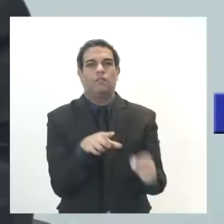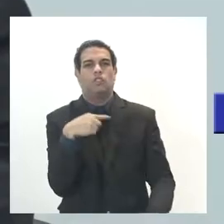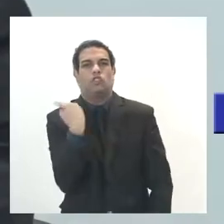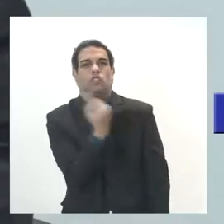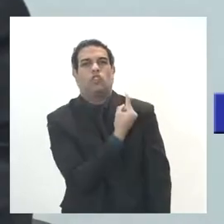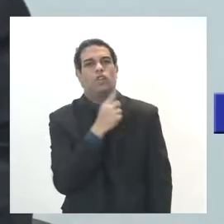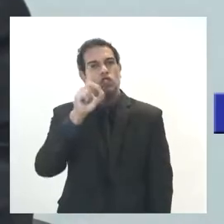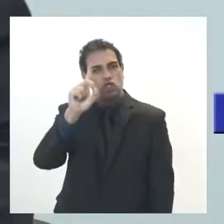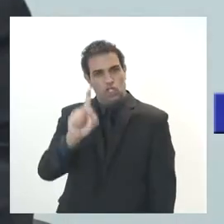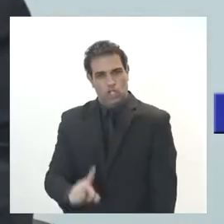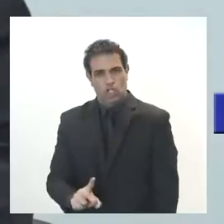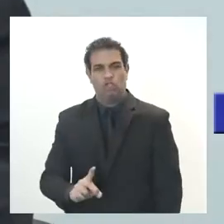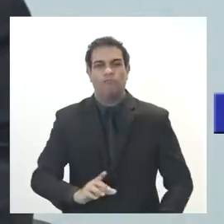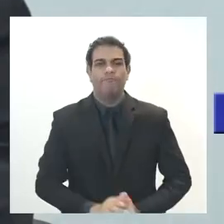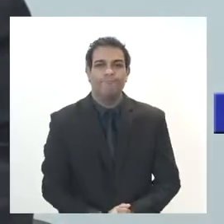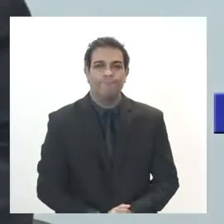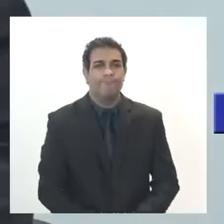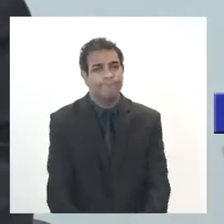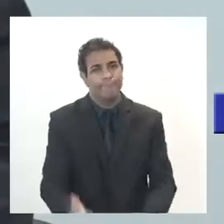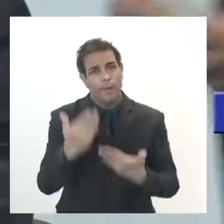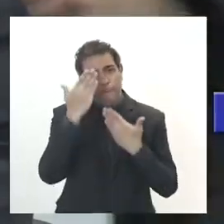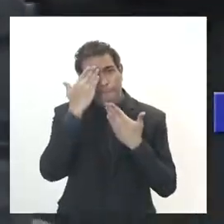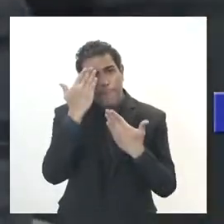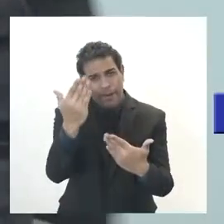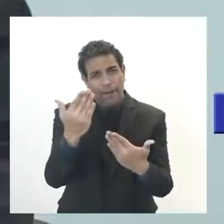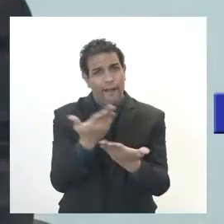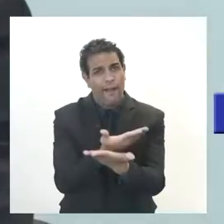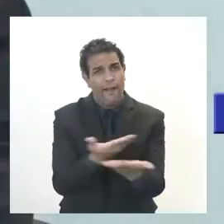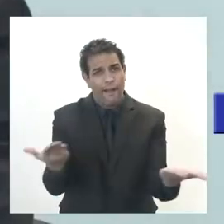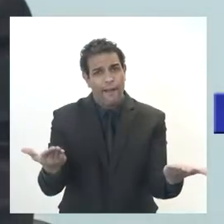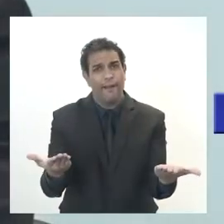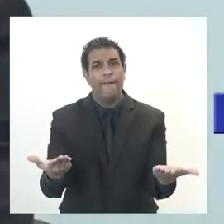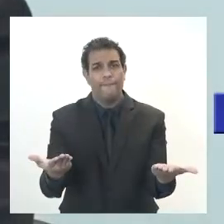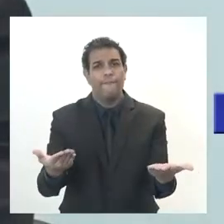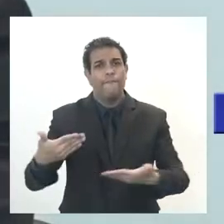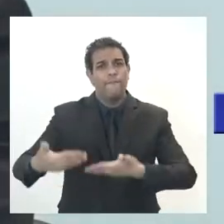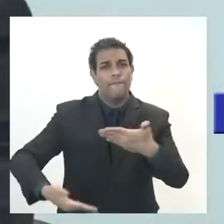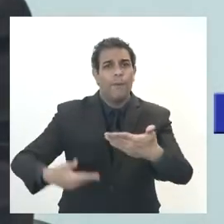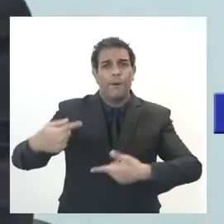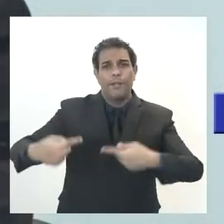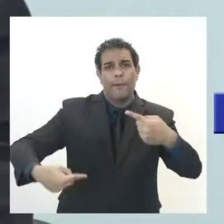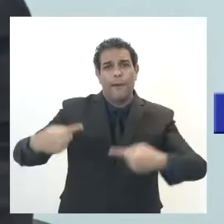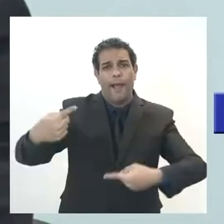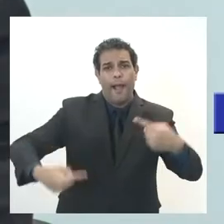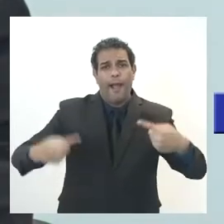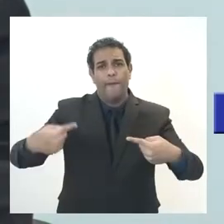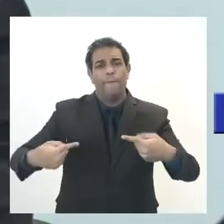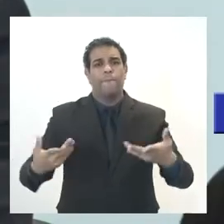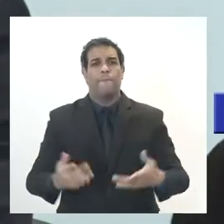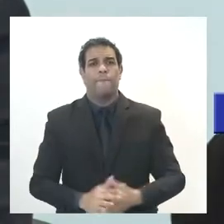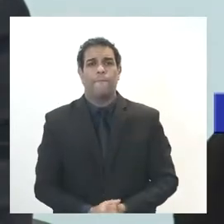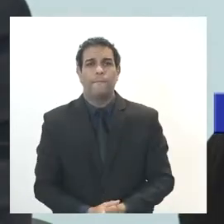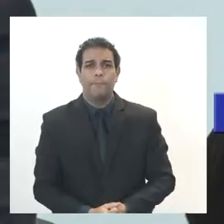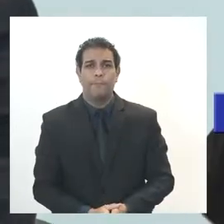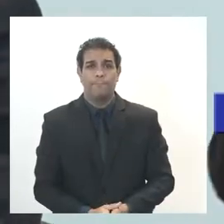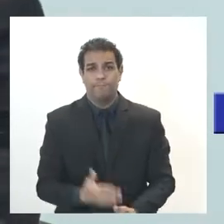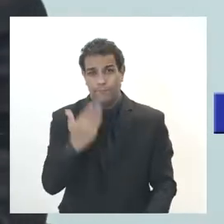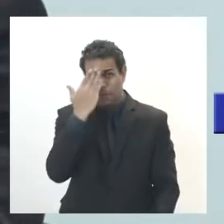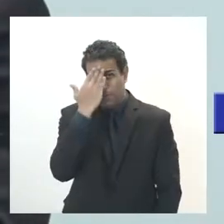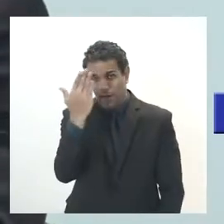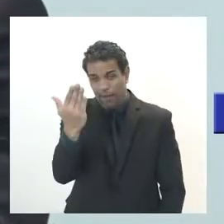nossos direitos bem obrigado vamos Tamos aí para o debate eo enfrentamento